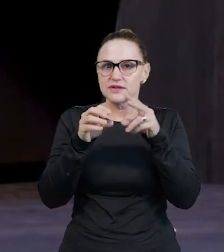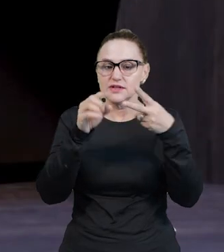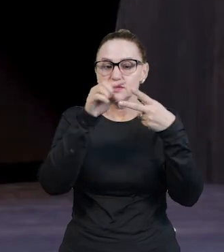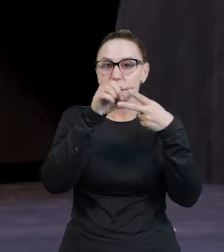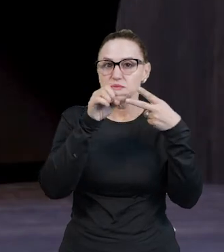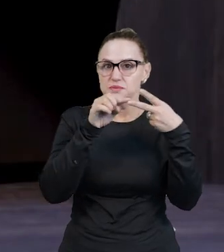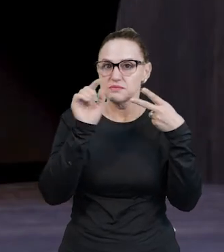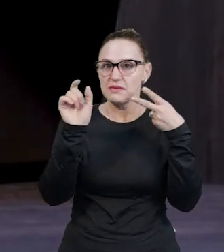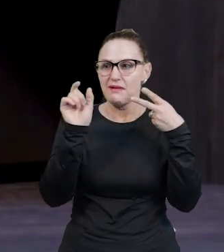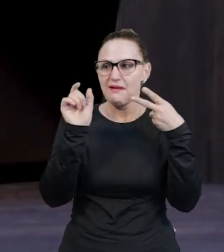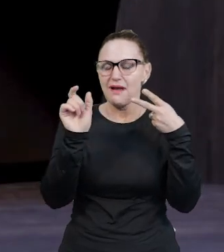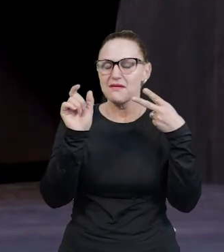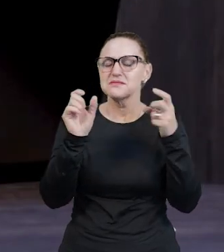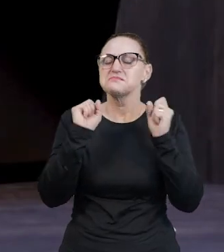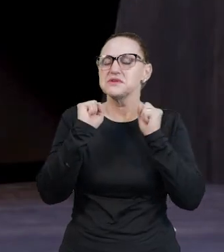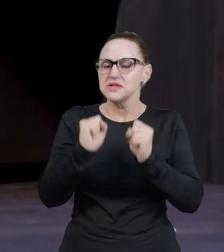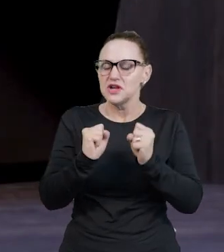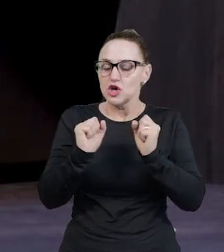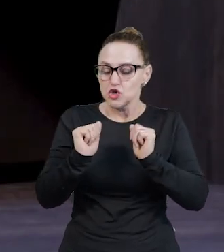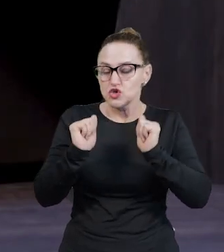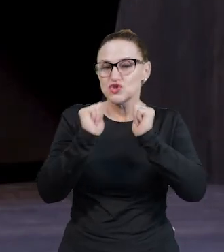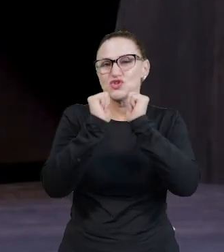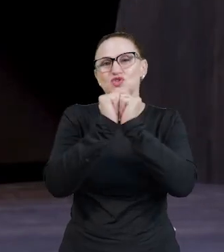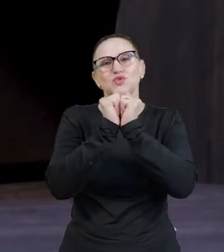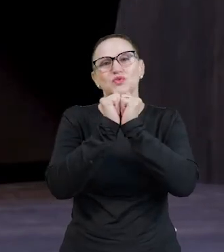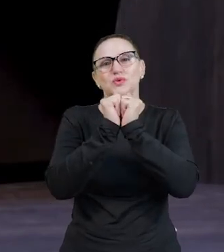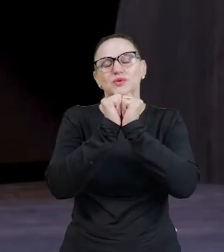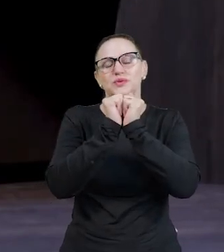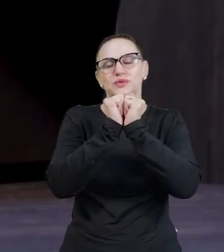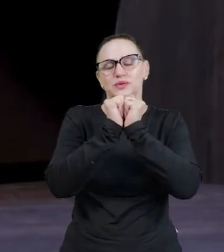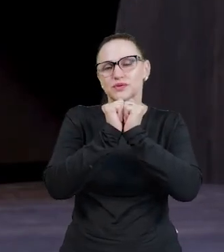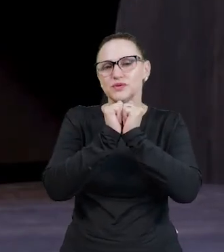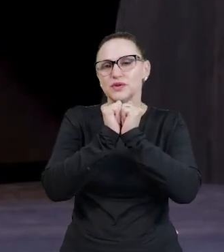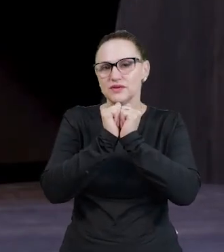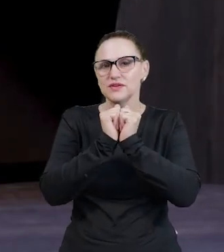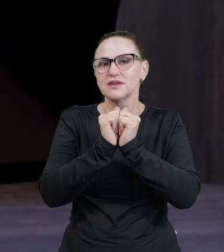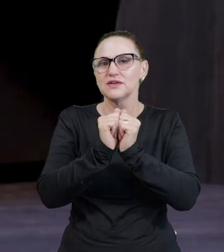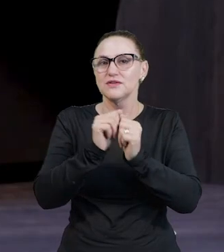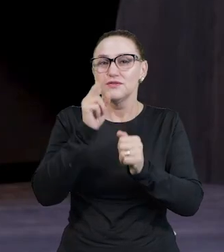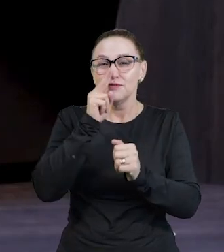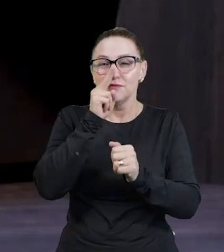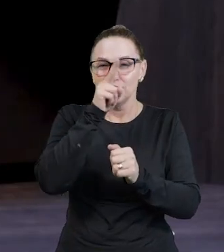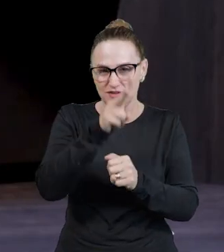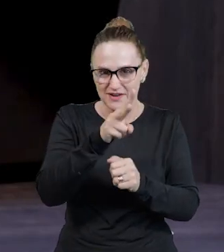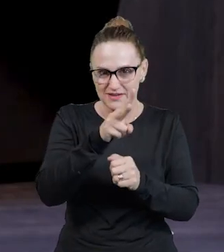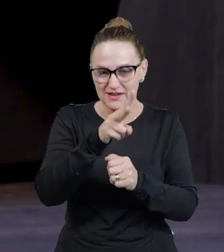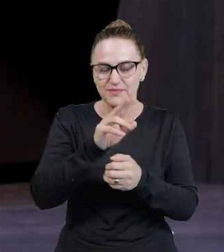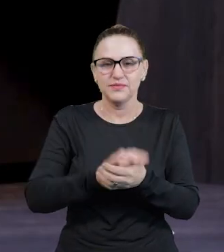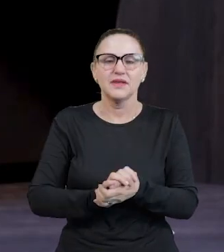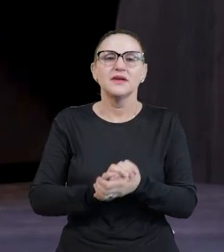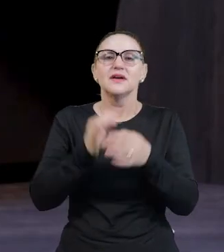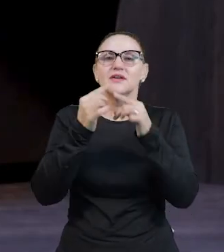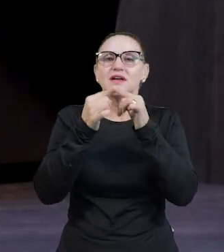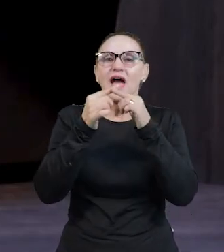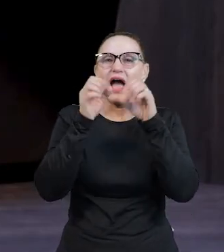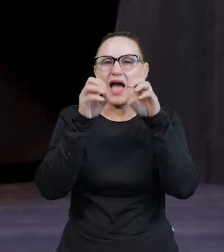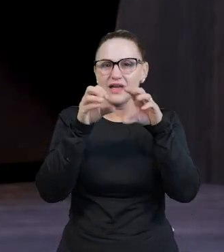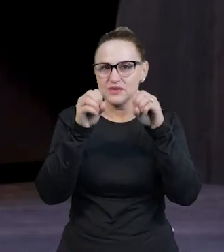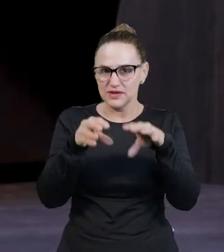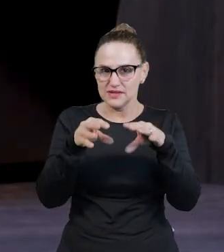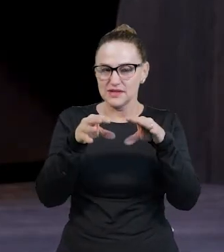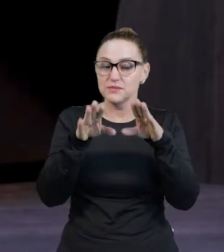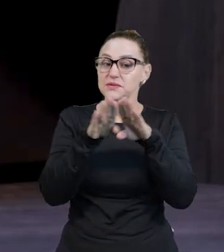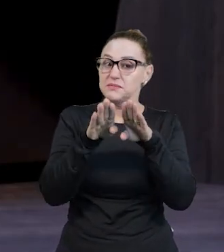juntas ficam mais fortes ainda. Filosofia, já tem toda uma discussão do que é educação, por sua vez,